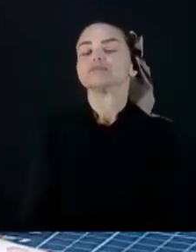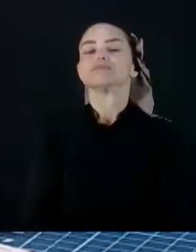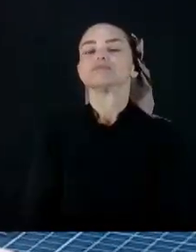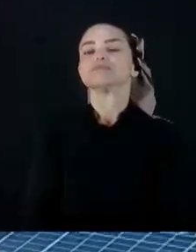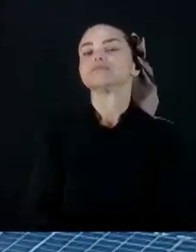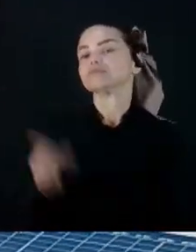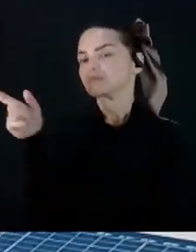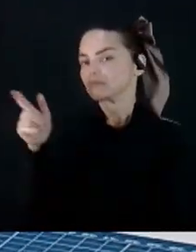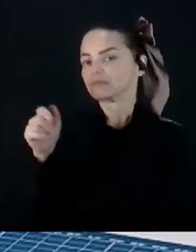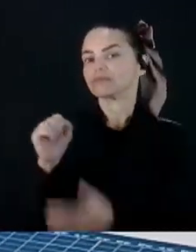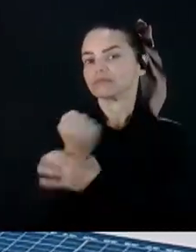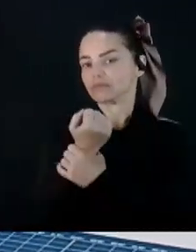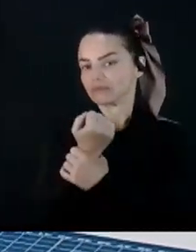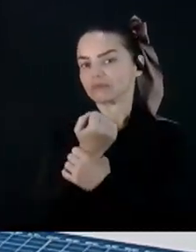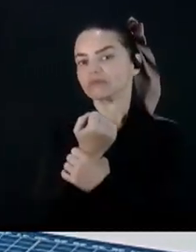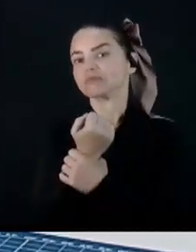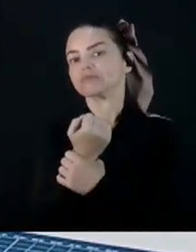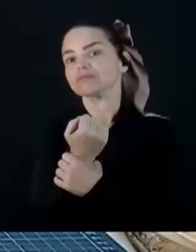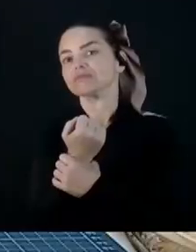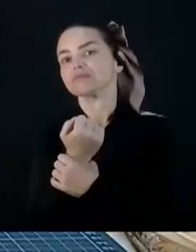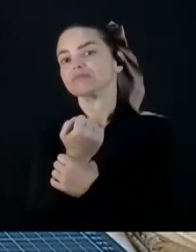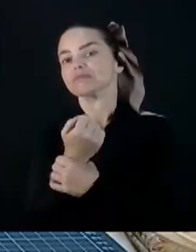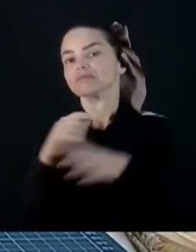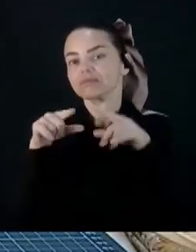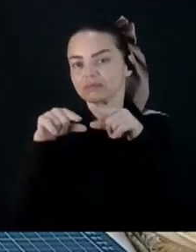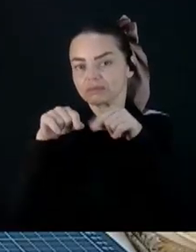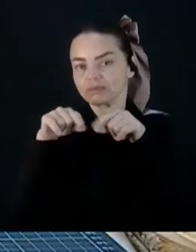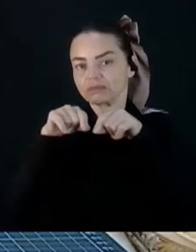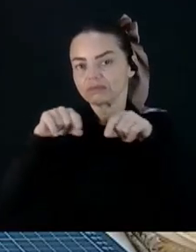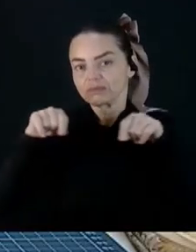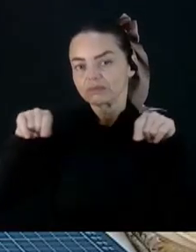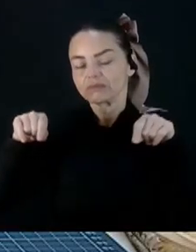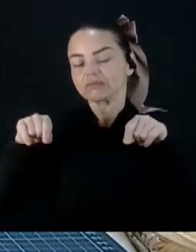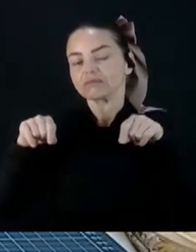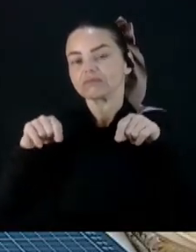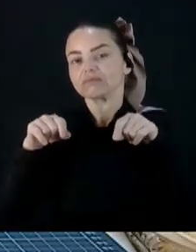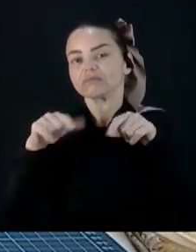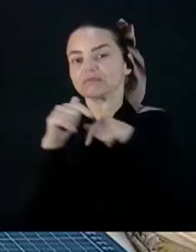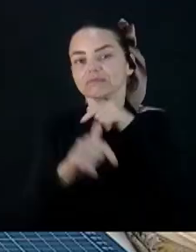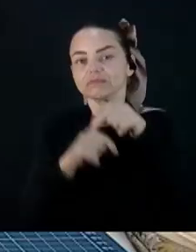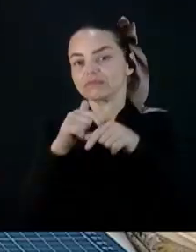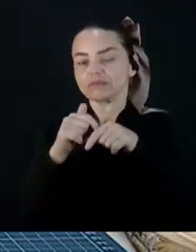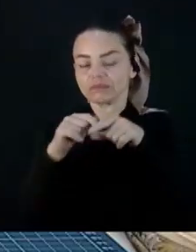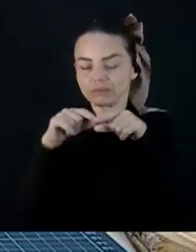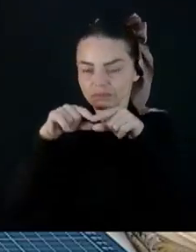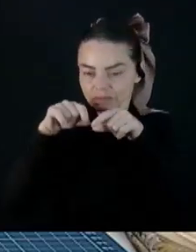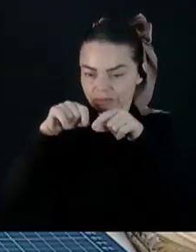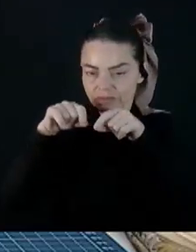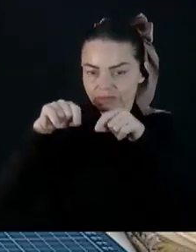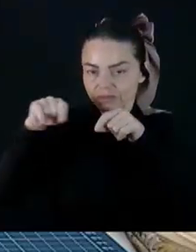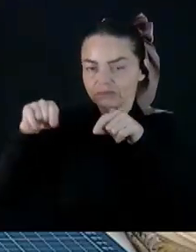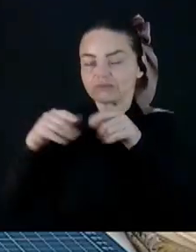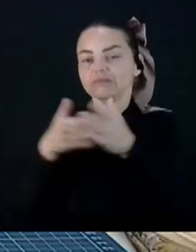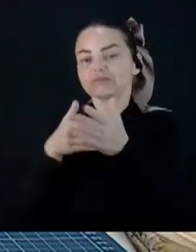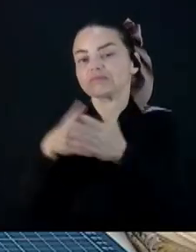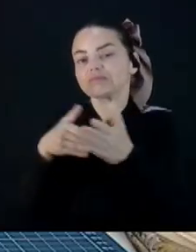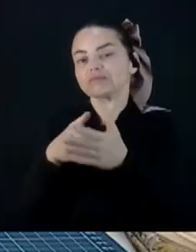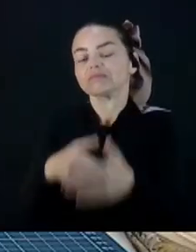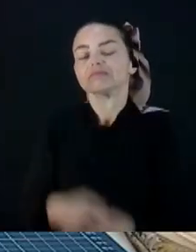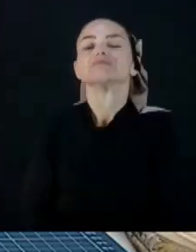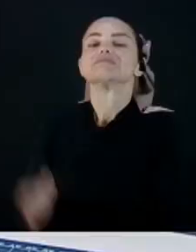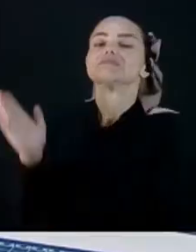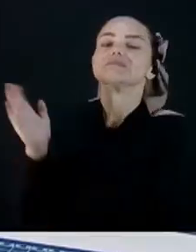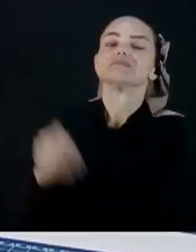de segurança, a gente dobrou o tecidinho e a gente vai trabalhar bem na beiradinha. Bem no limitezinho. Isso, ali. bem nessa dobrinha do tecido